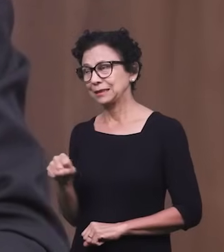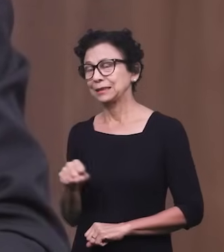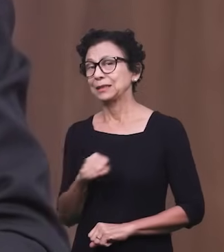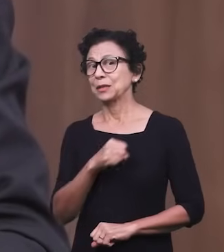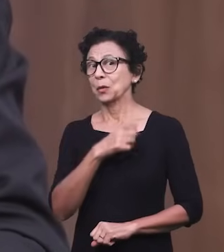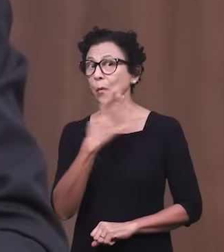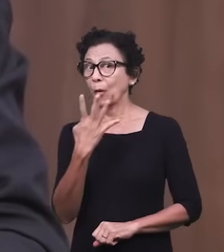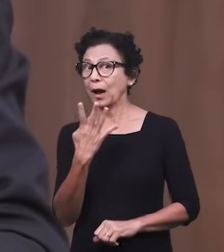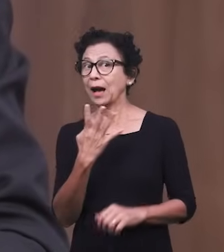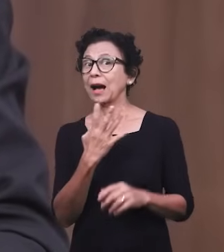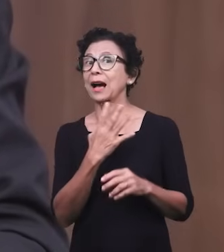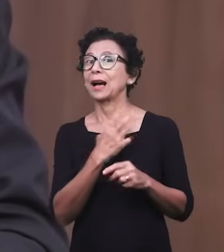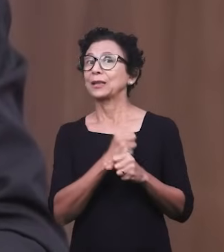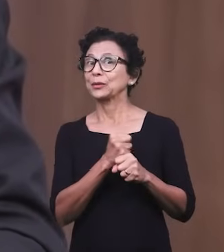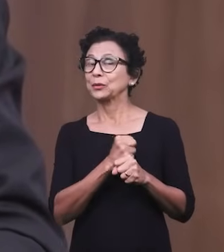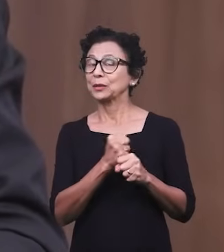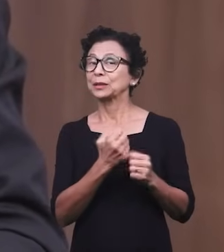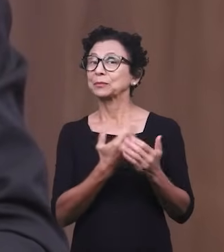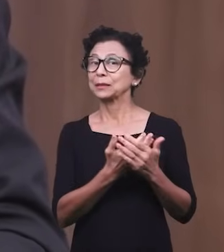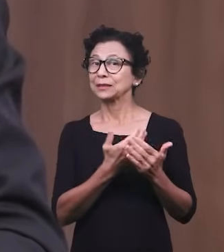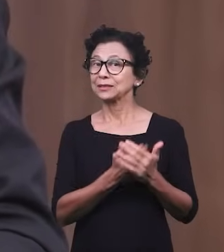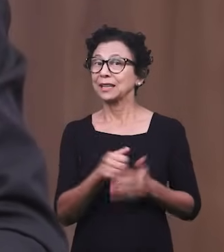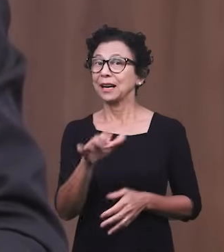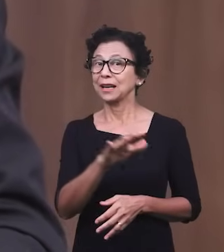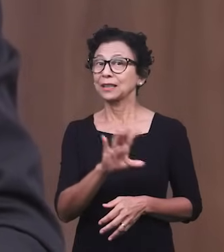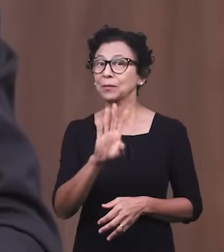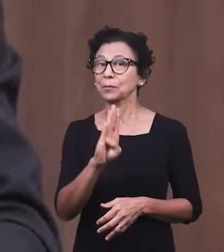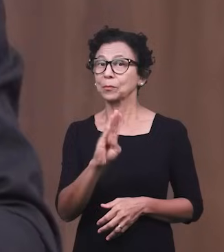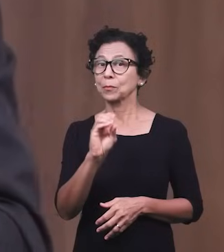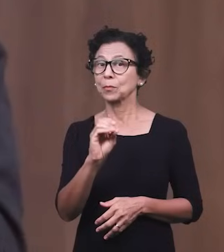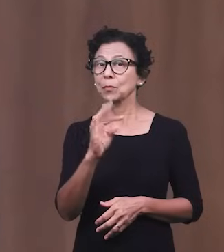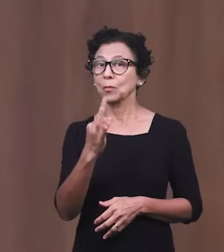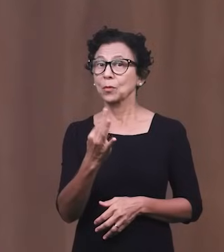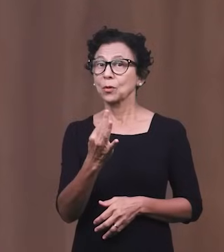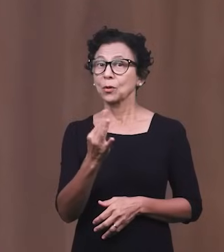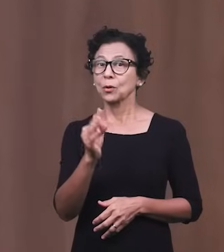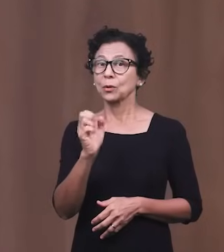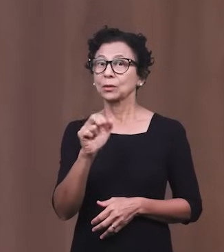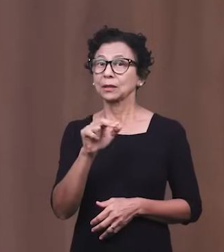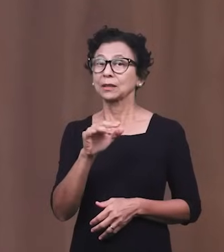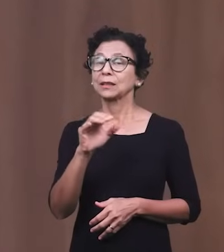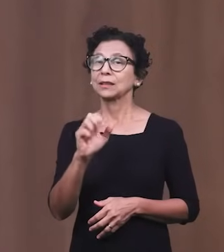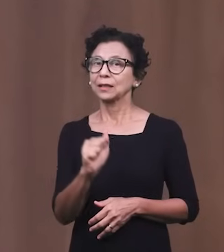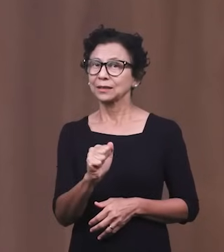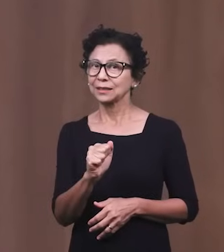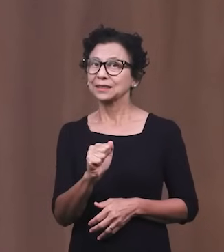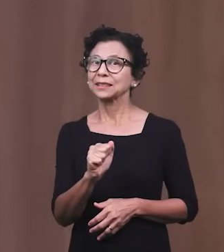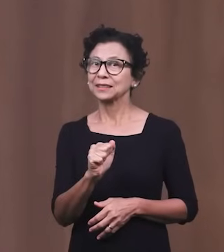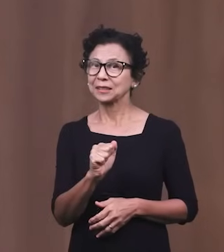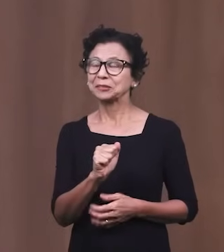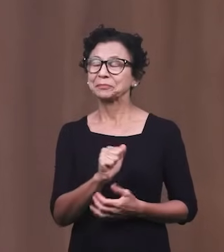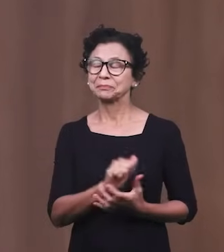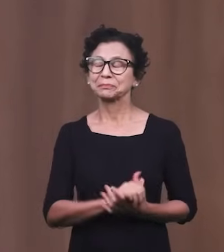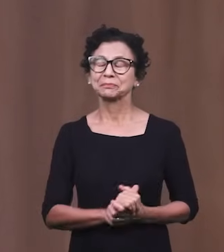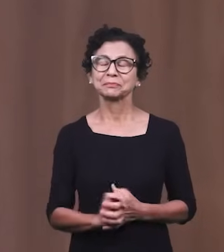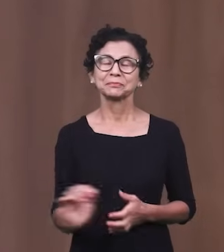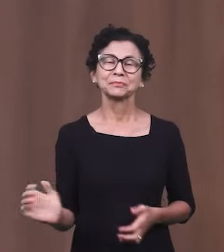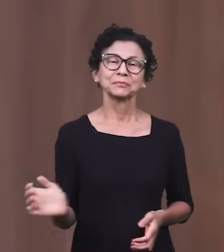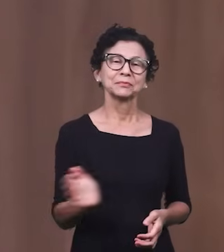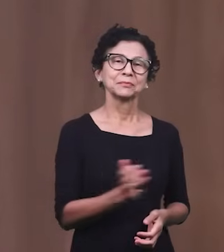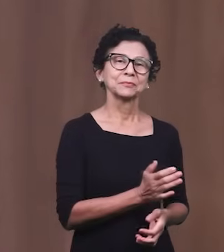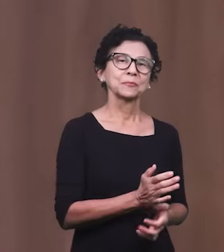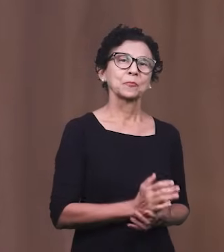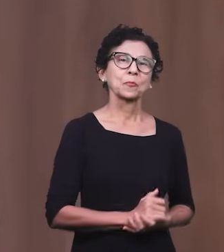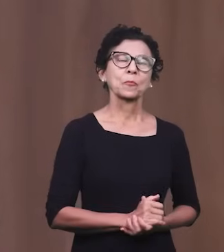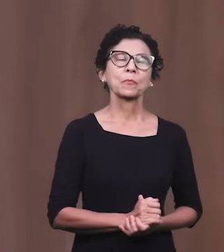pastor olha estudar Botânico não é fácil não imagino bom Então olha só levando agora puxando um pouquinho agora pra ciência de novo